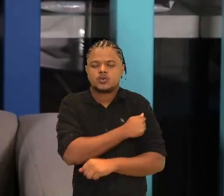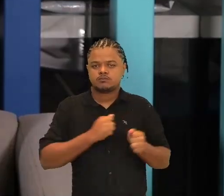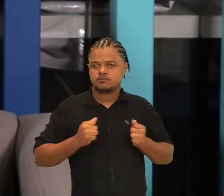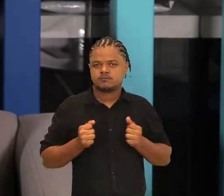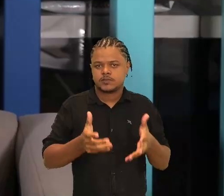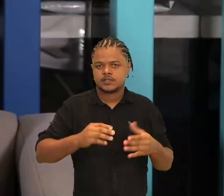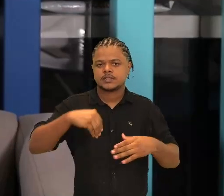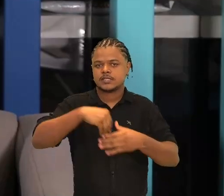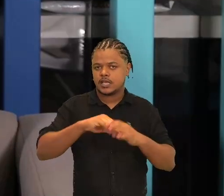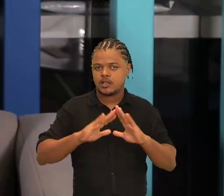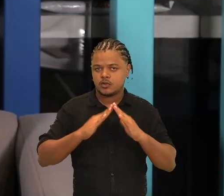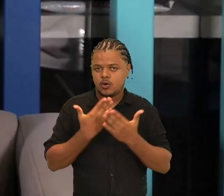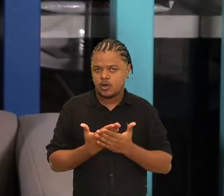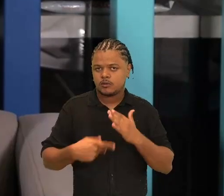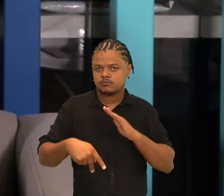atividades escolares.